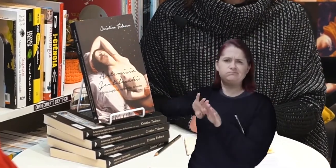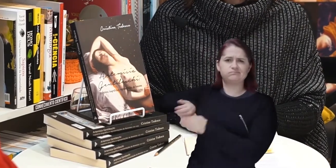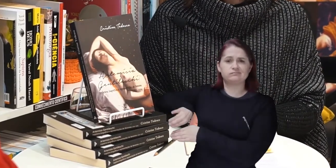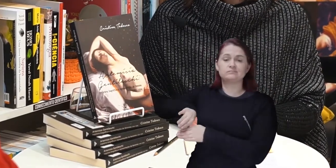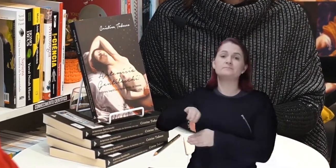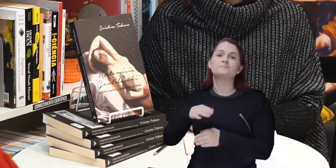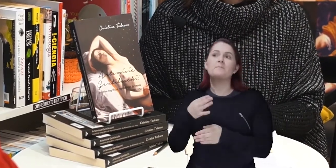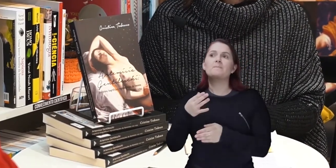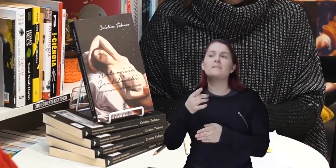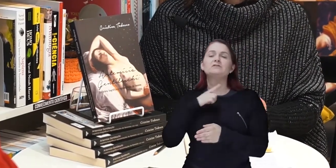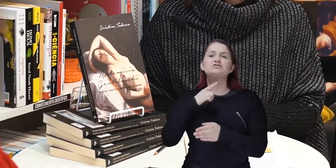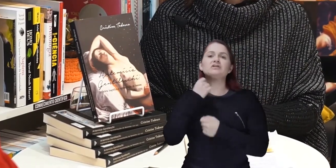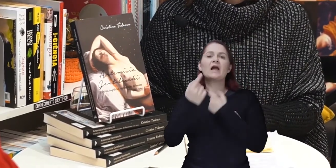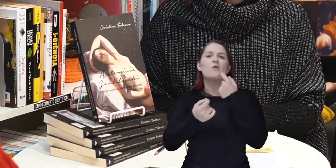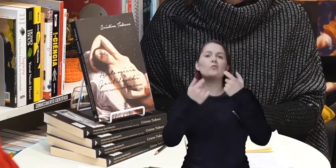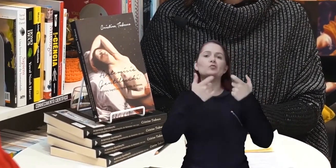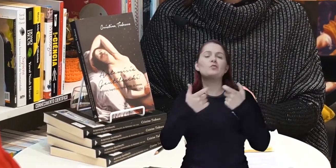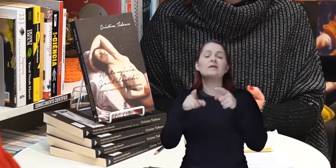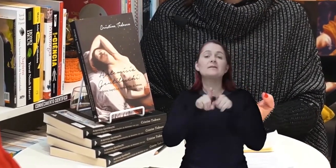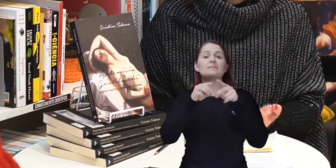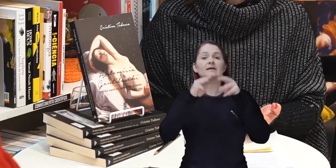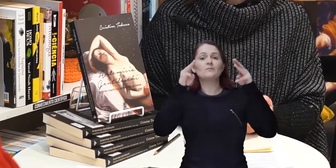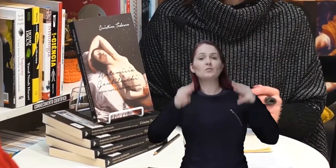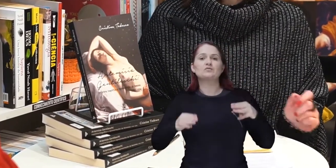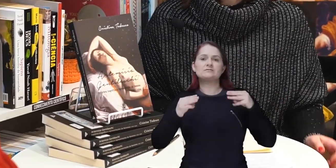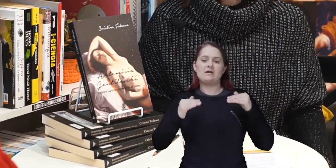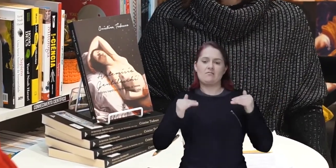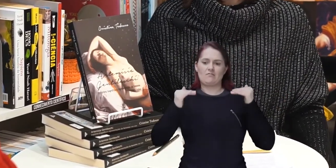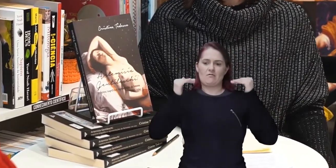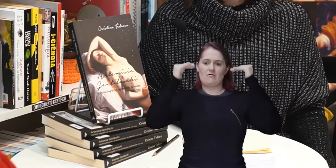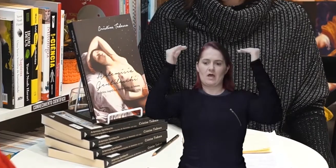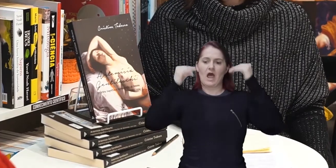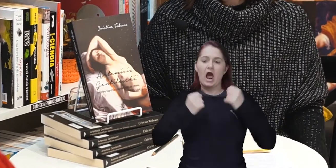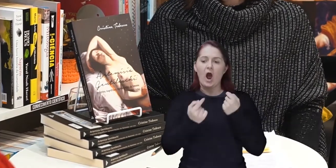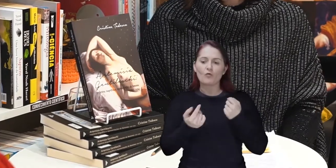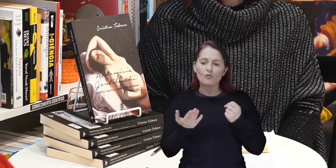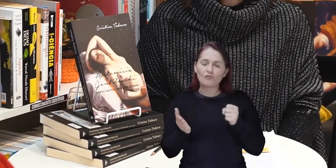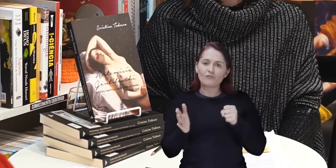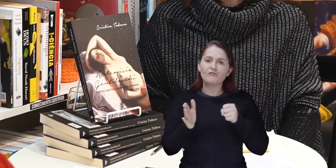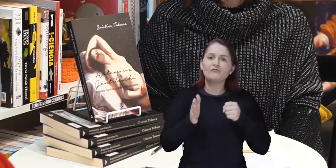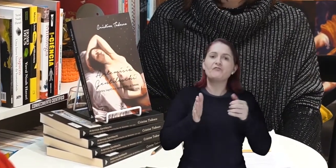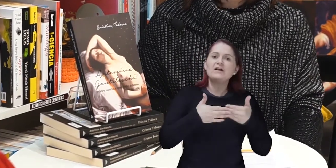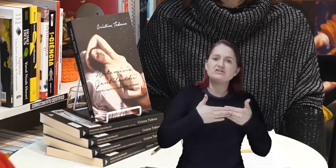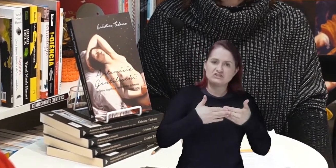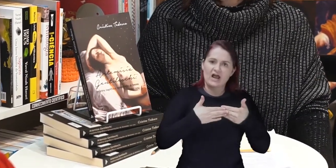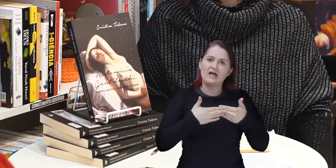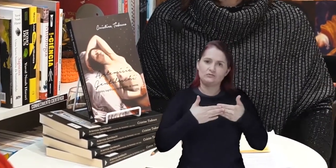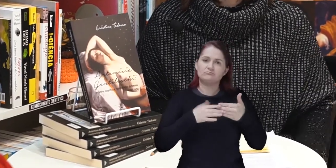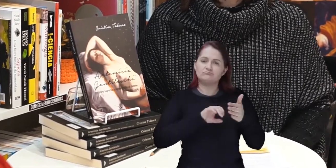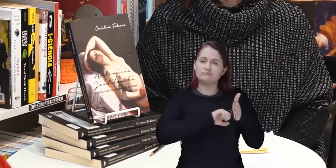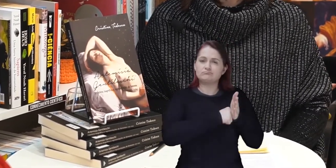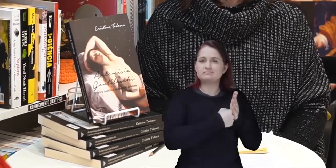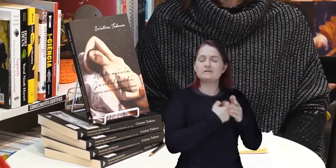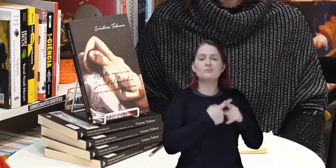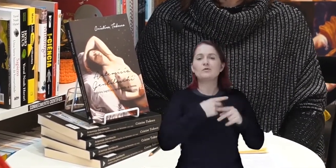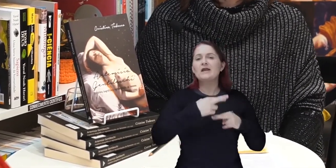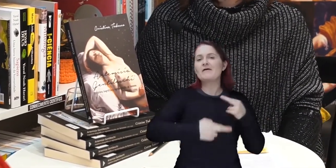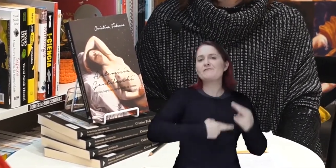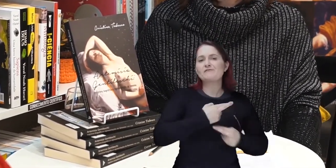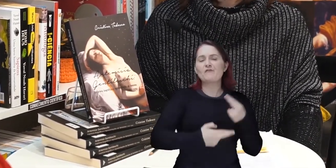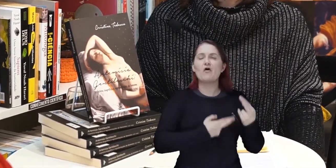interditadas, ou em museus que tinham seus andares interditados também em razão de alagamentos ou